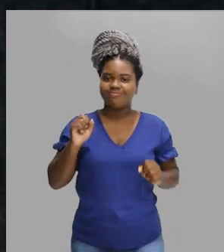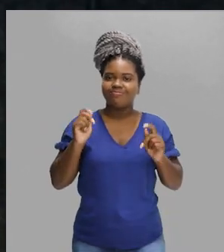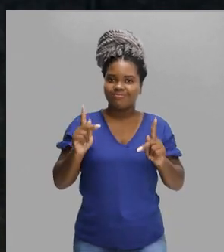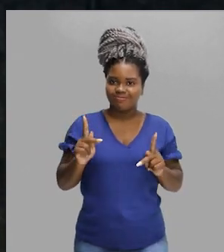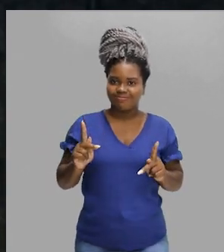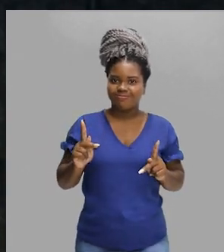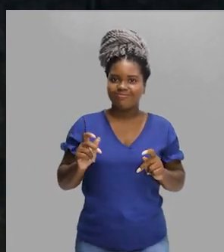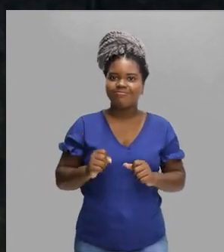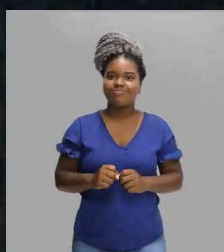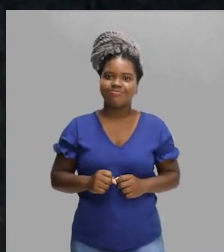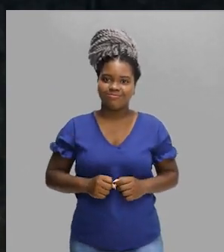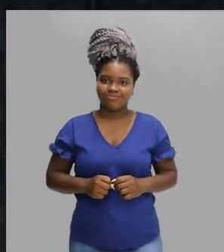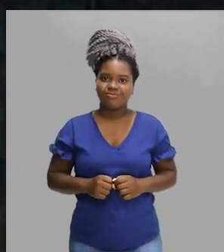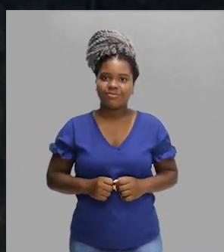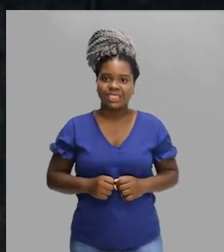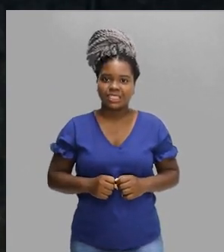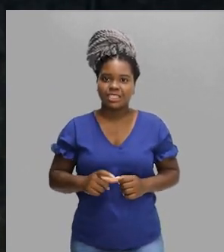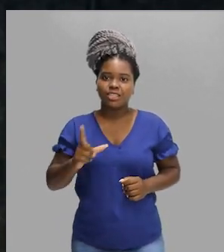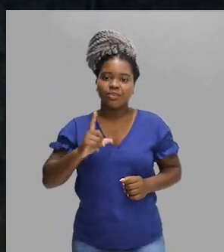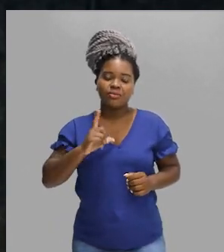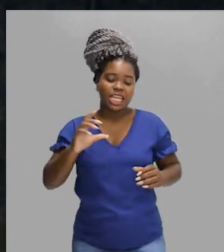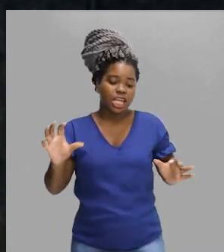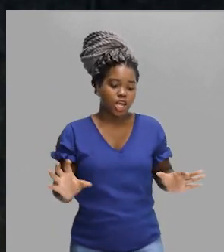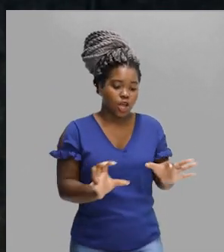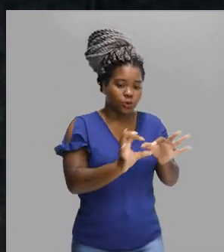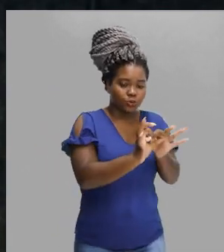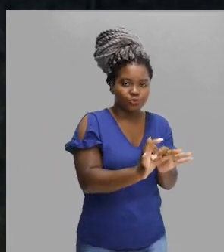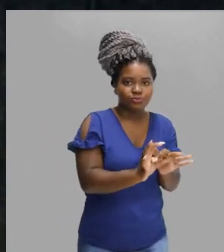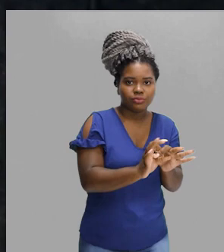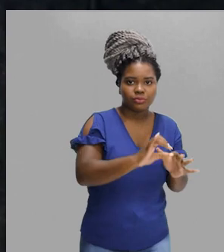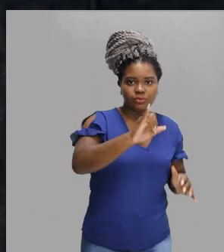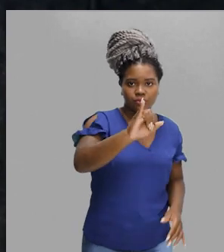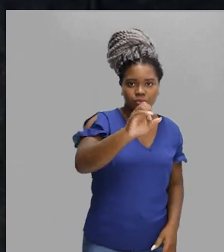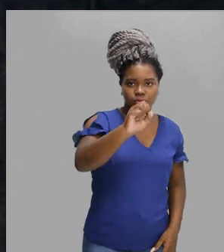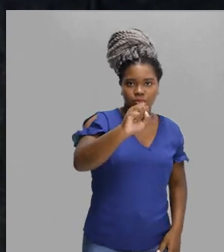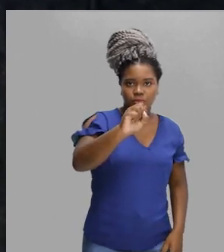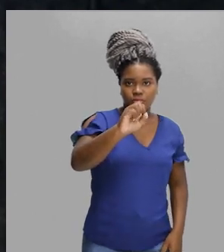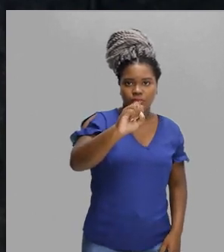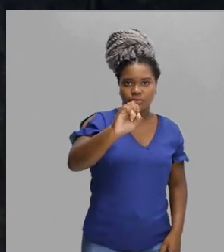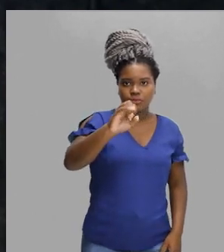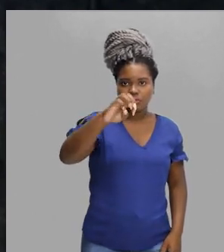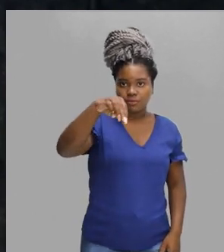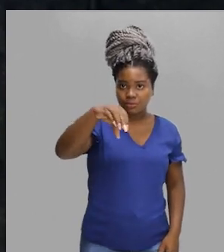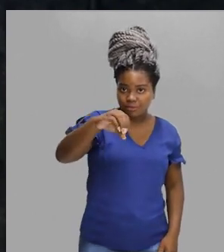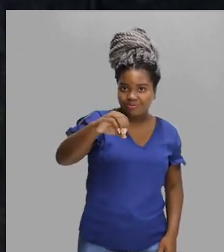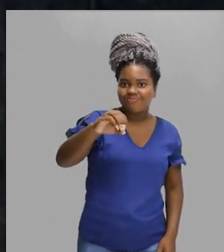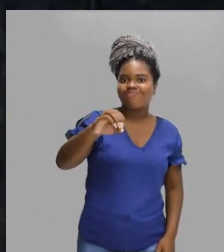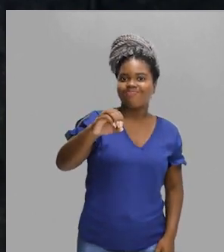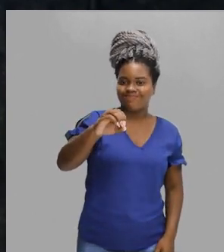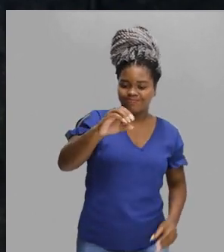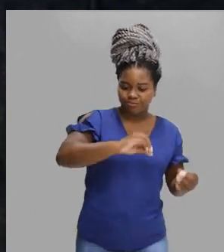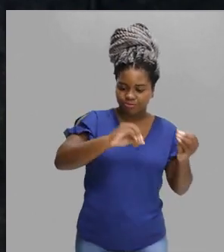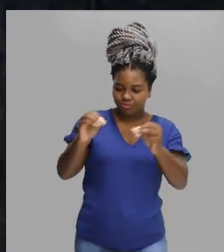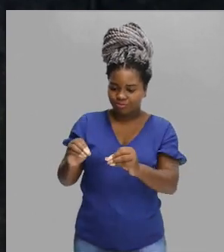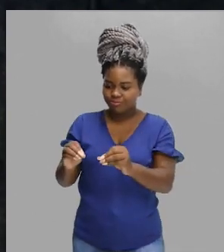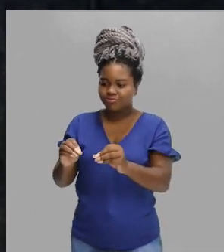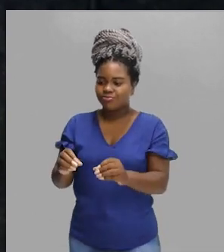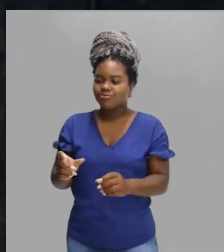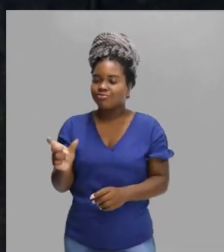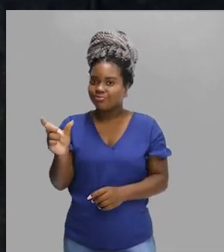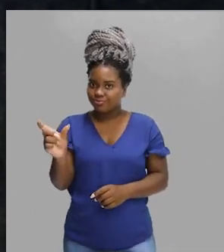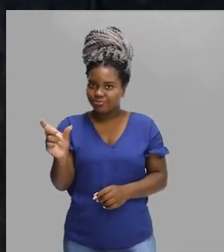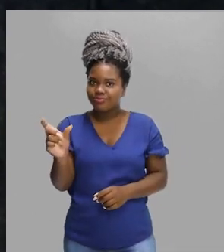mediante a adição do sufixo íssimo ou íssima ao adjetivo. E